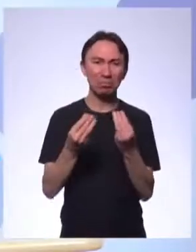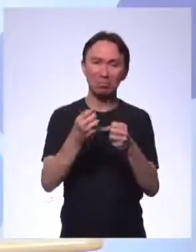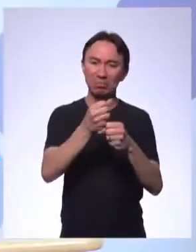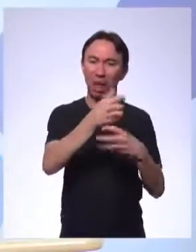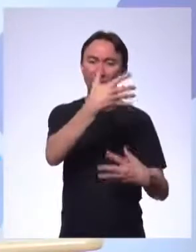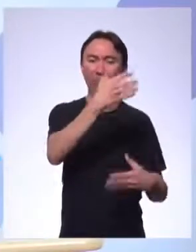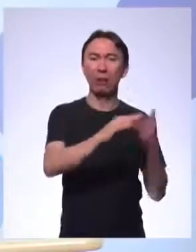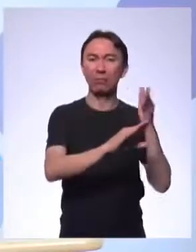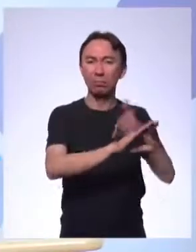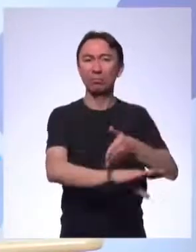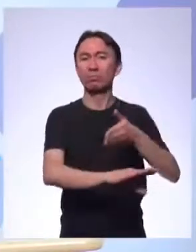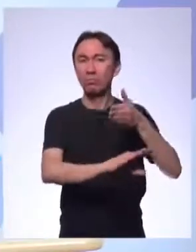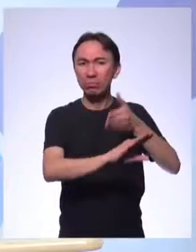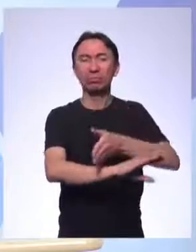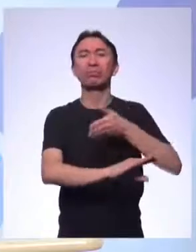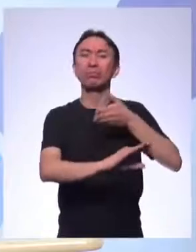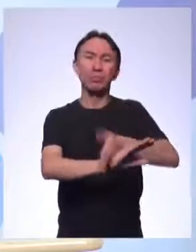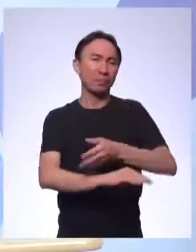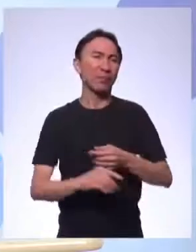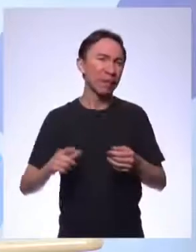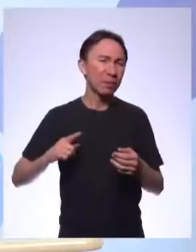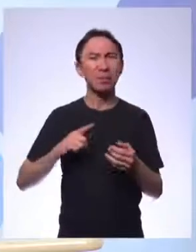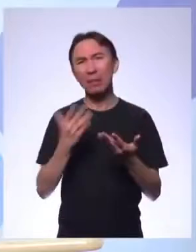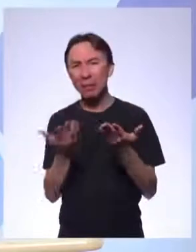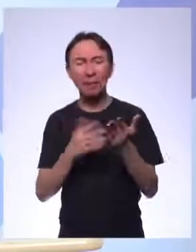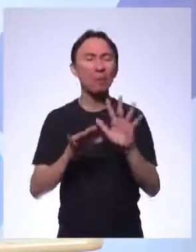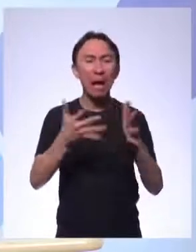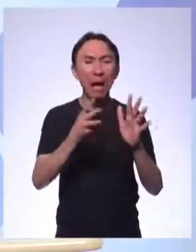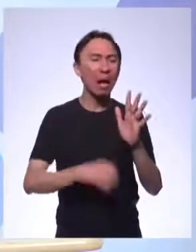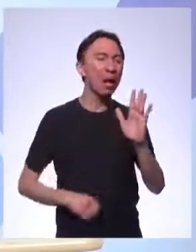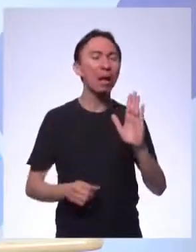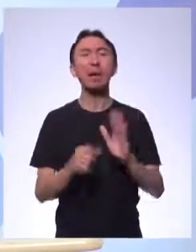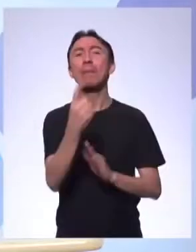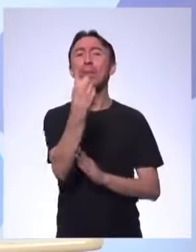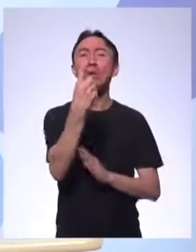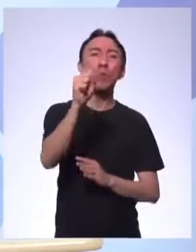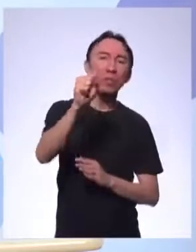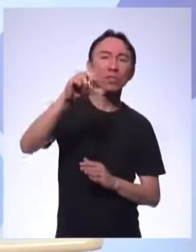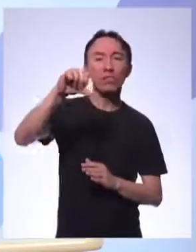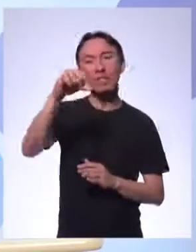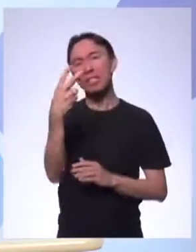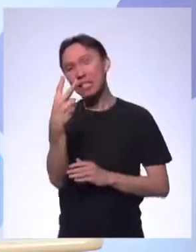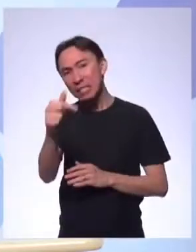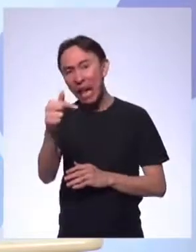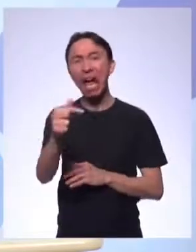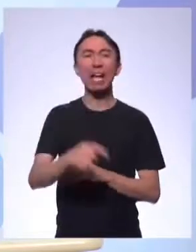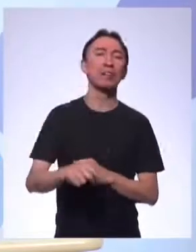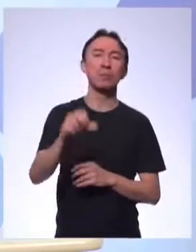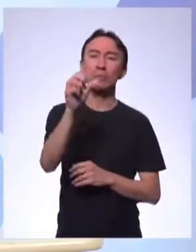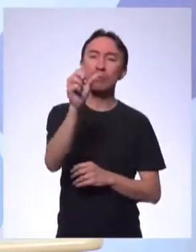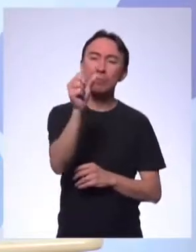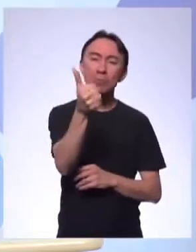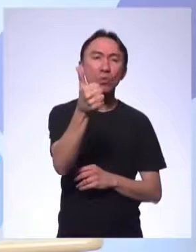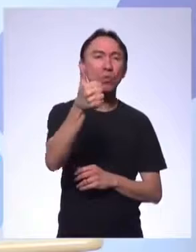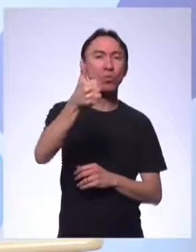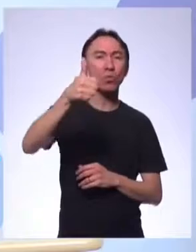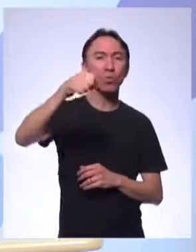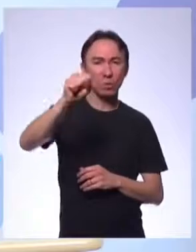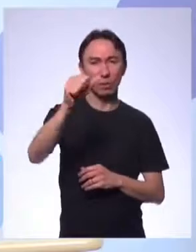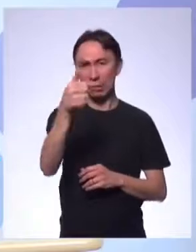aqui, todas aí em meados, 1897, 1870,